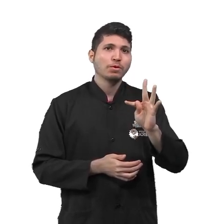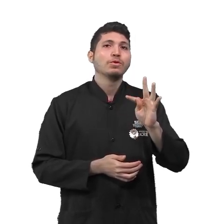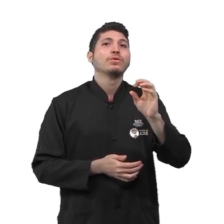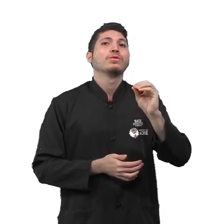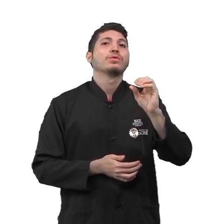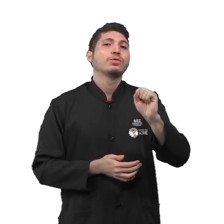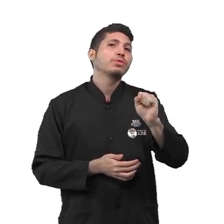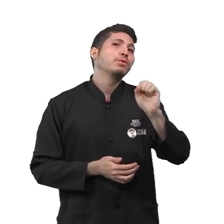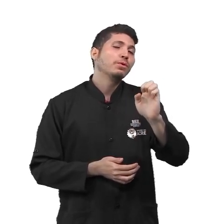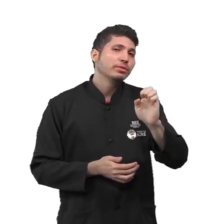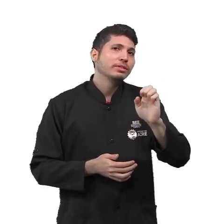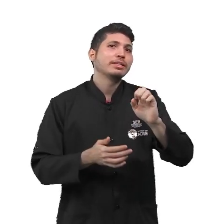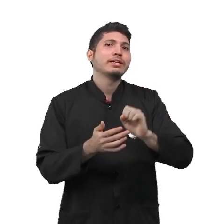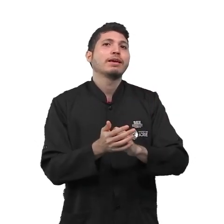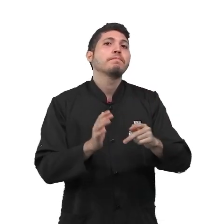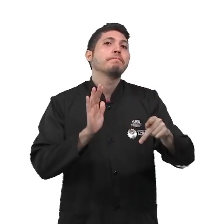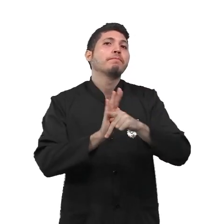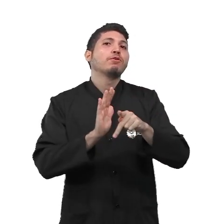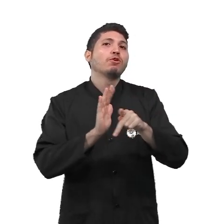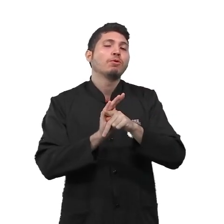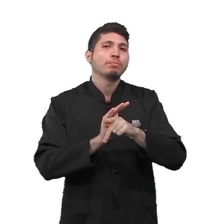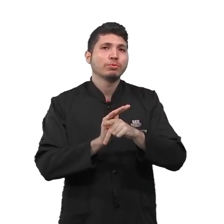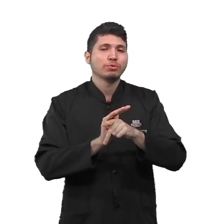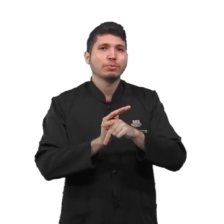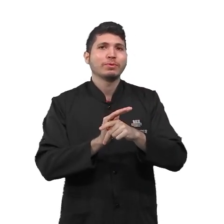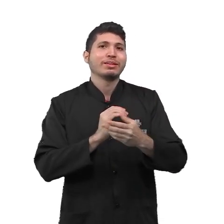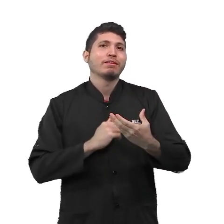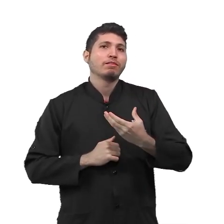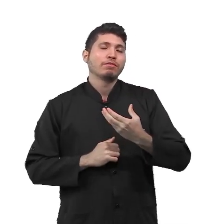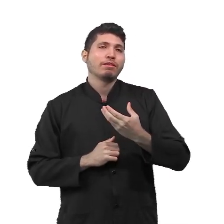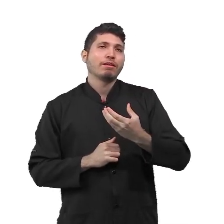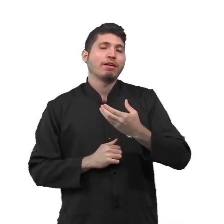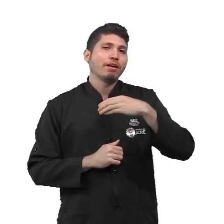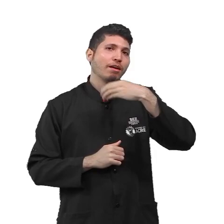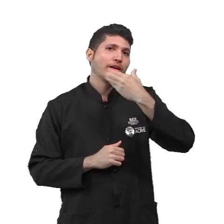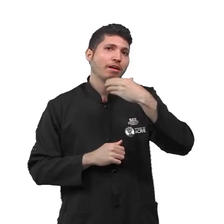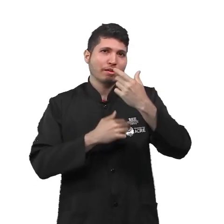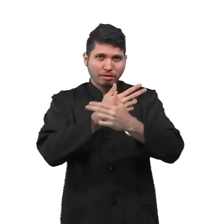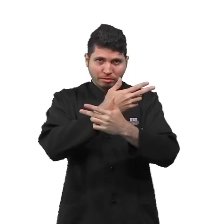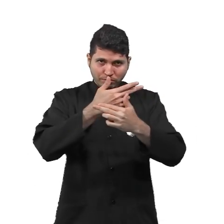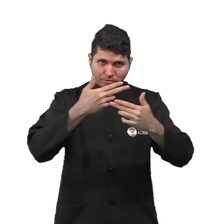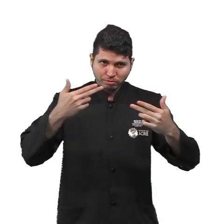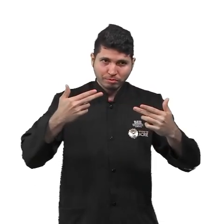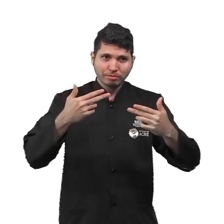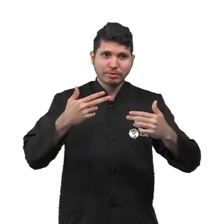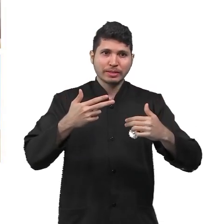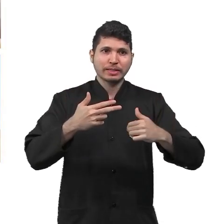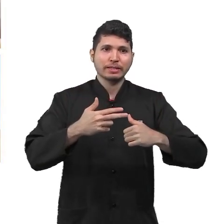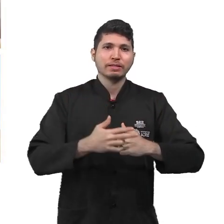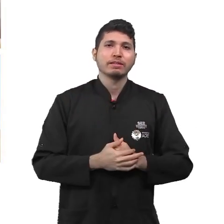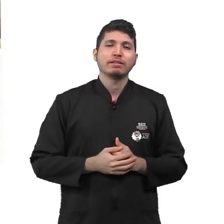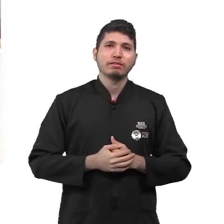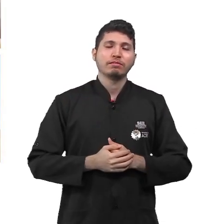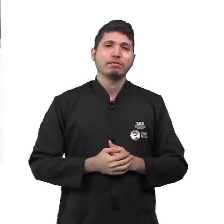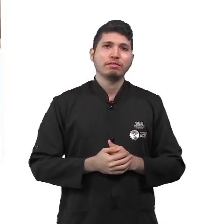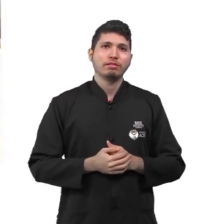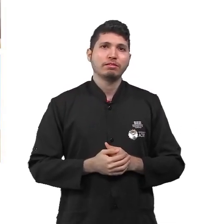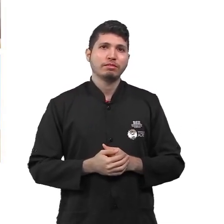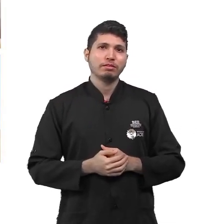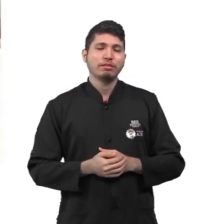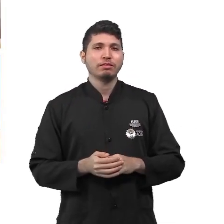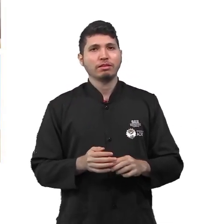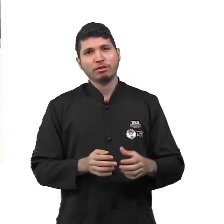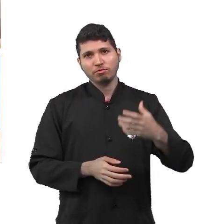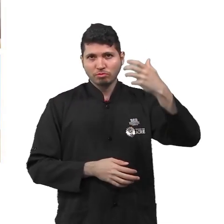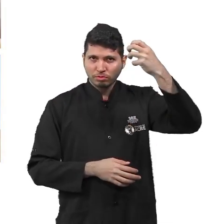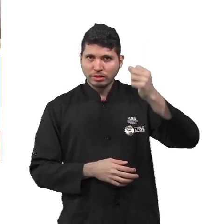a galactose, que é o açúcar ali que compõe os derivados do leite. Aí a gente tem